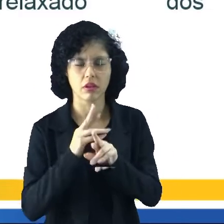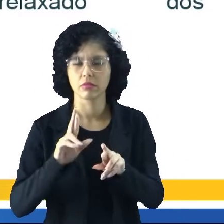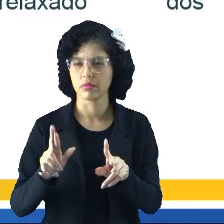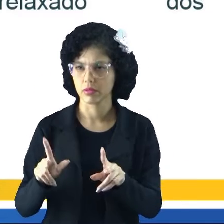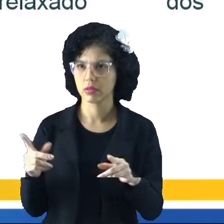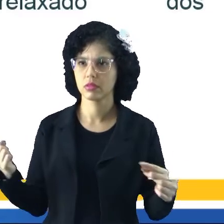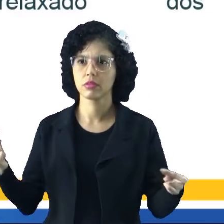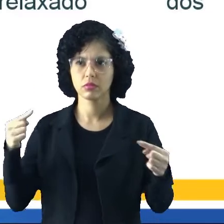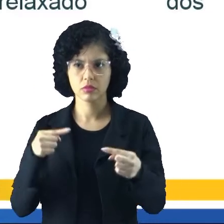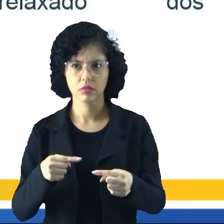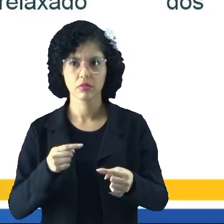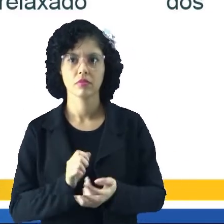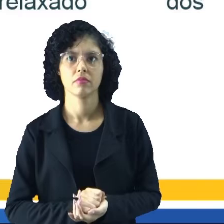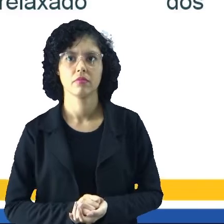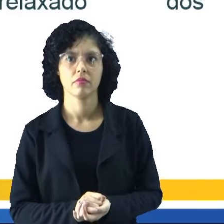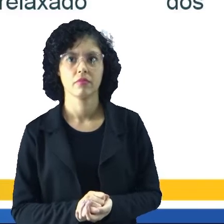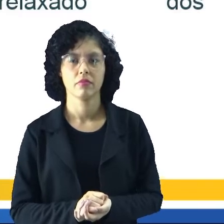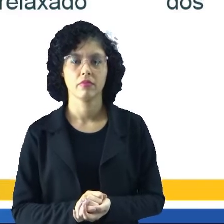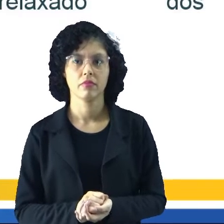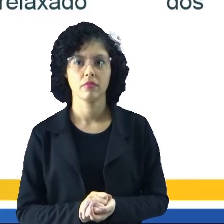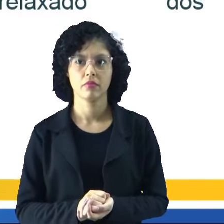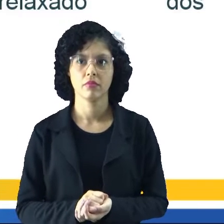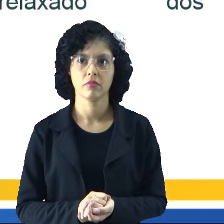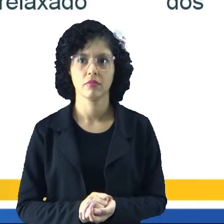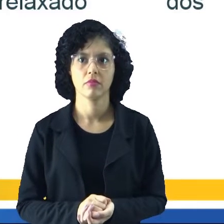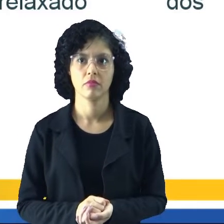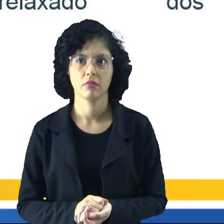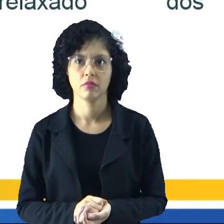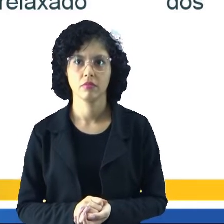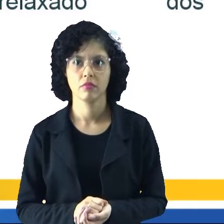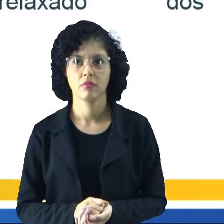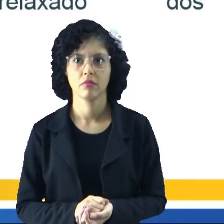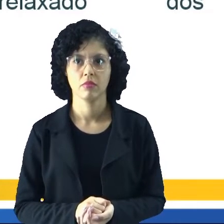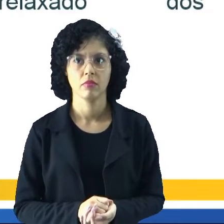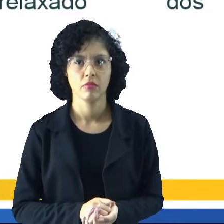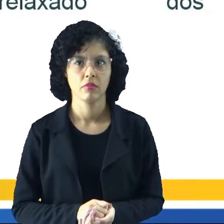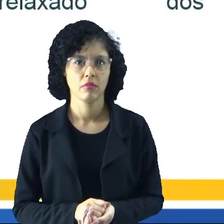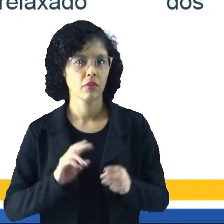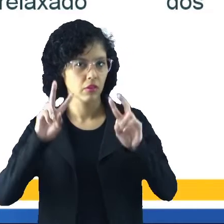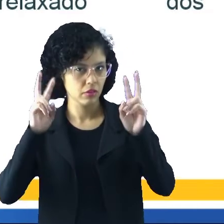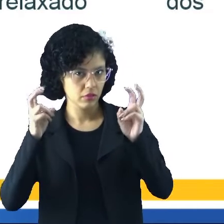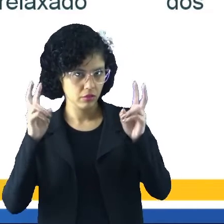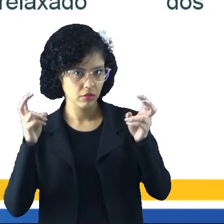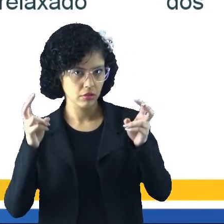tem deslocamento temporal. É um termo